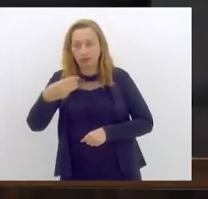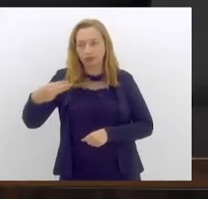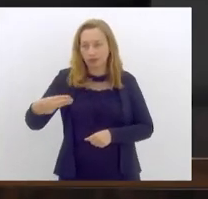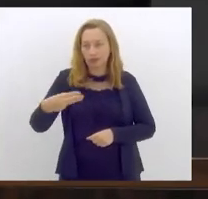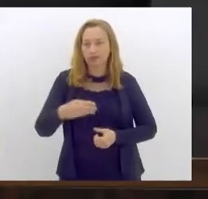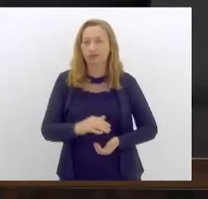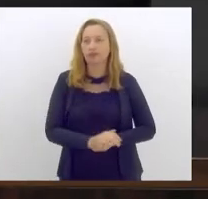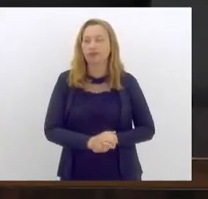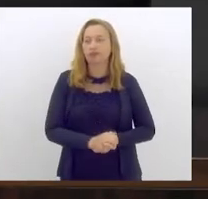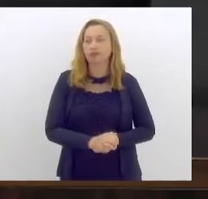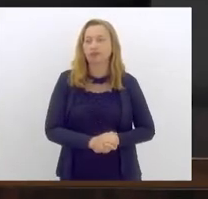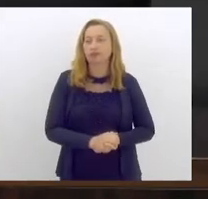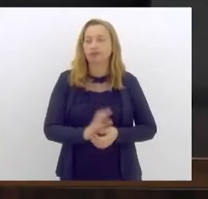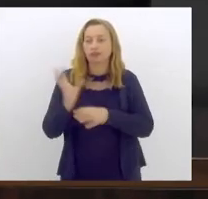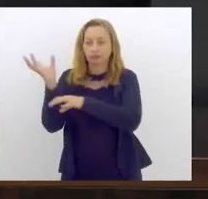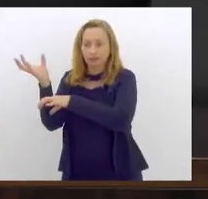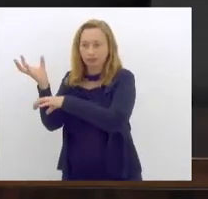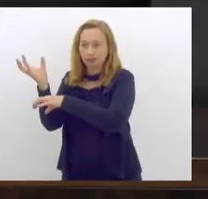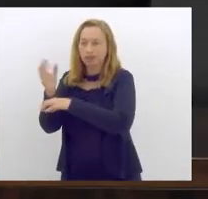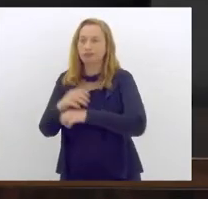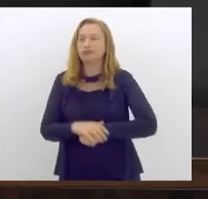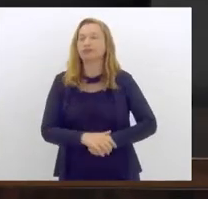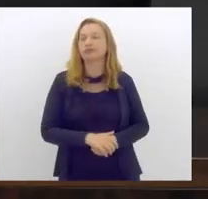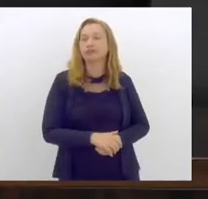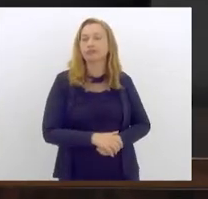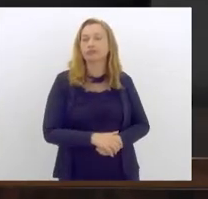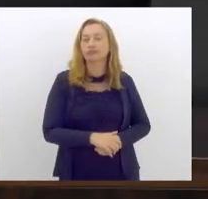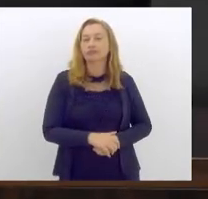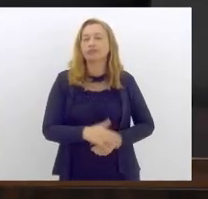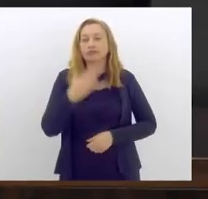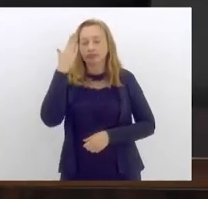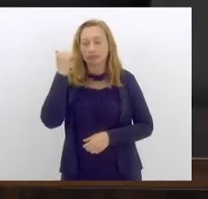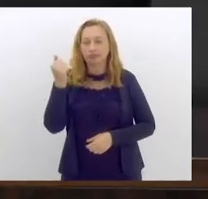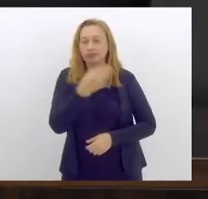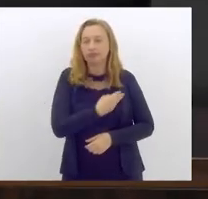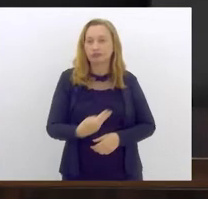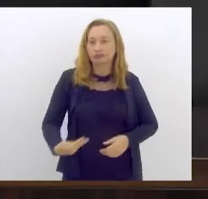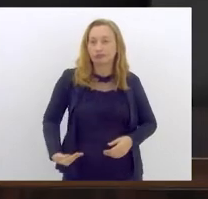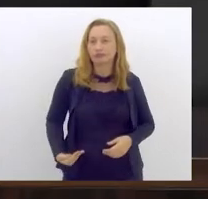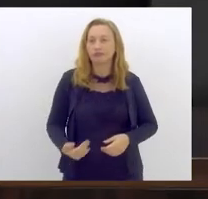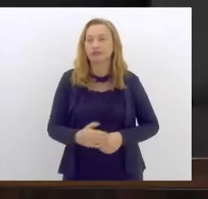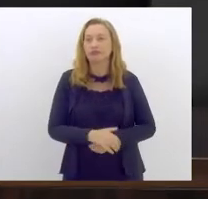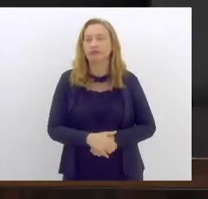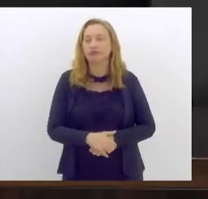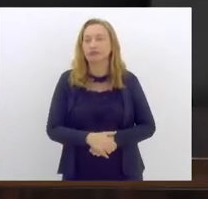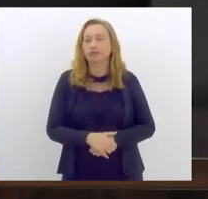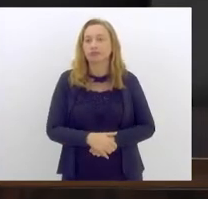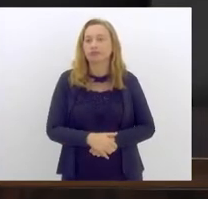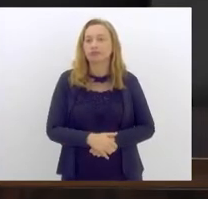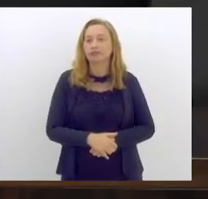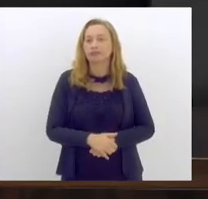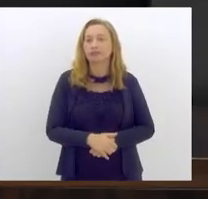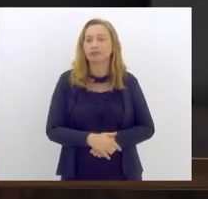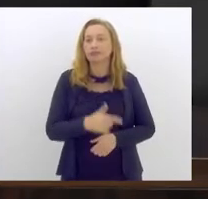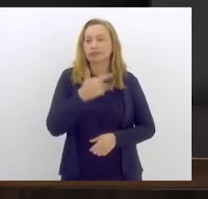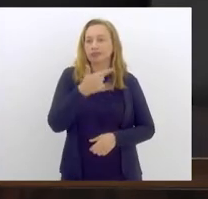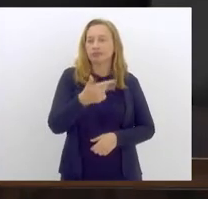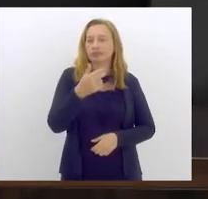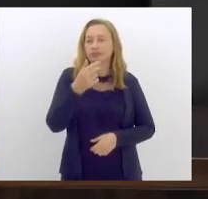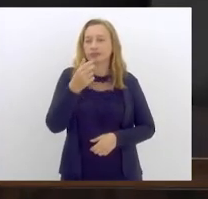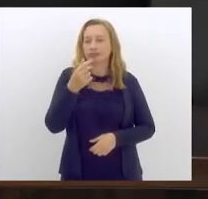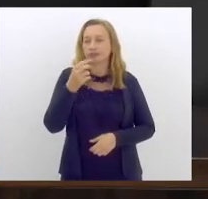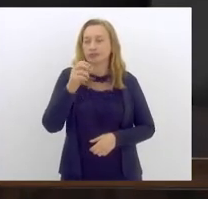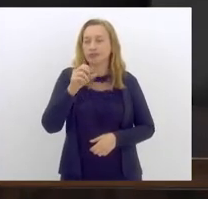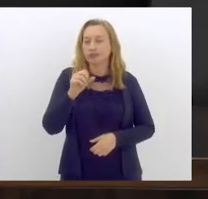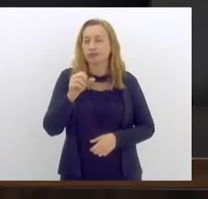que tramita no Congresso Nacional Ficamos sabendo que o governo reservou apenas 202 milhões